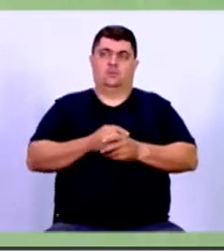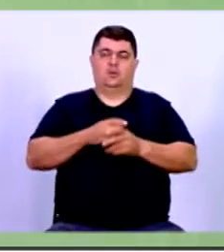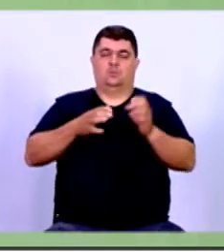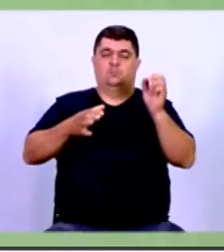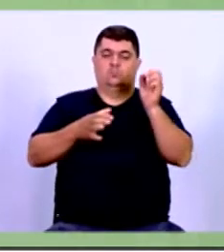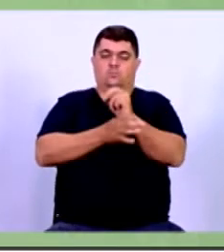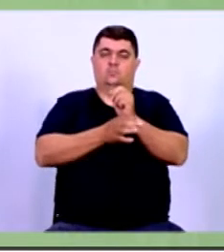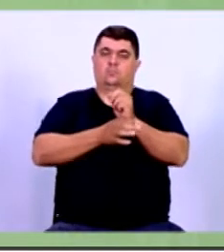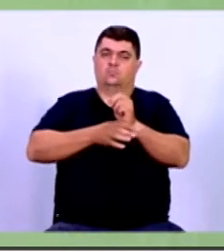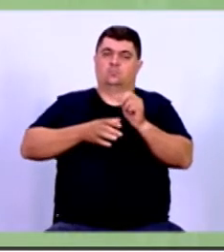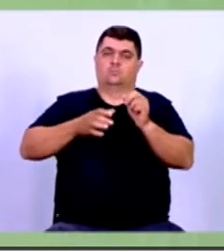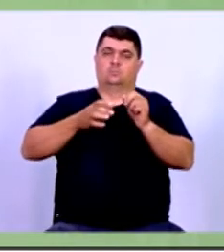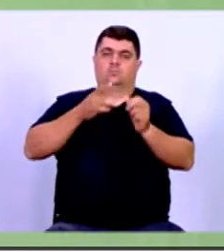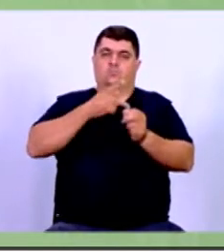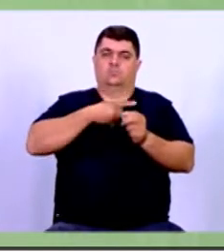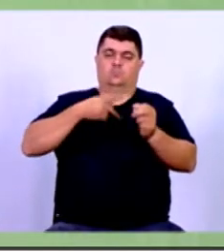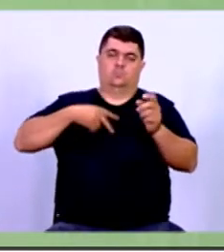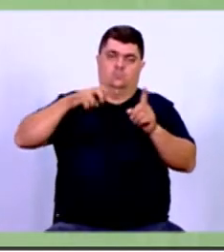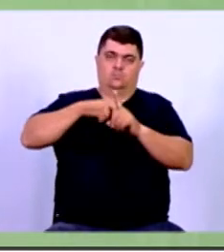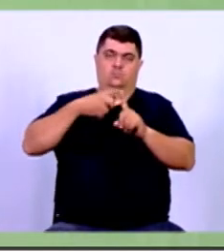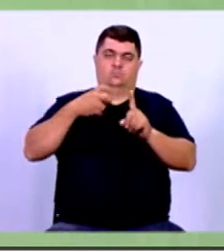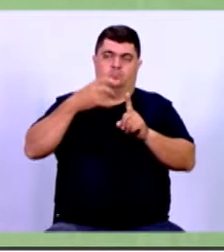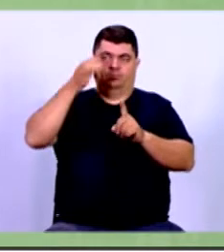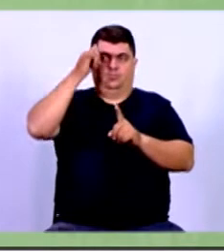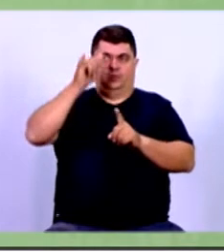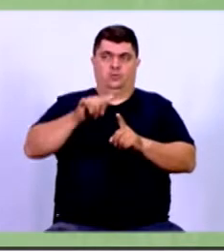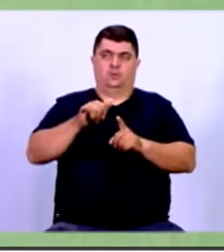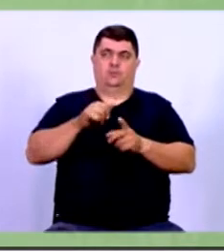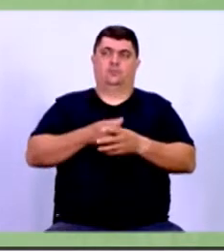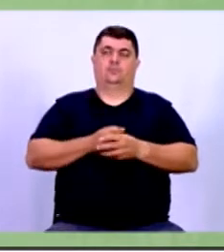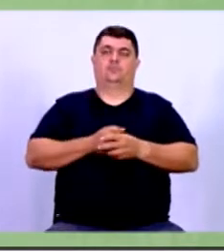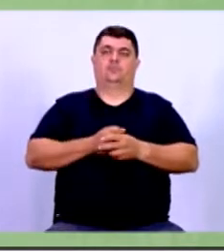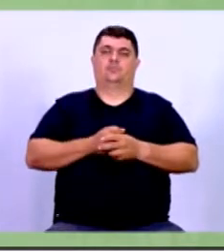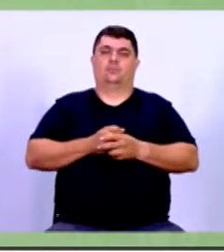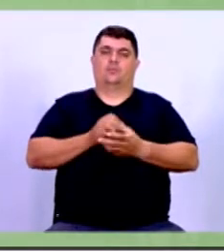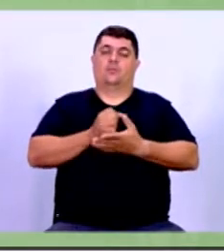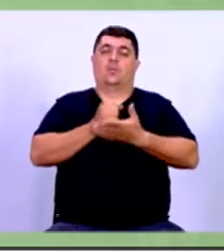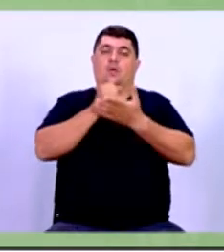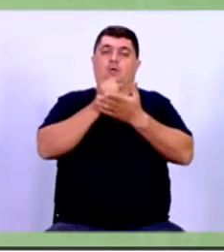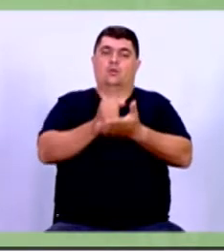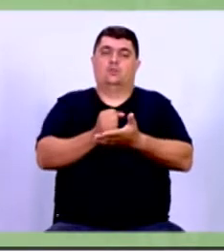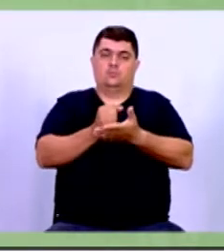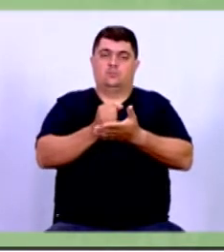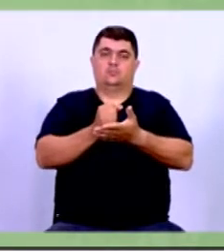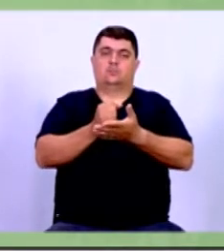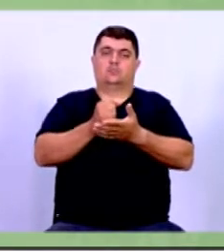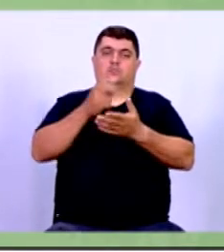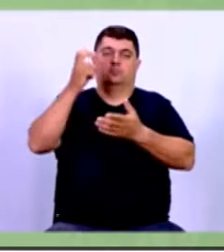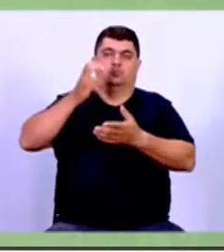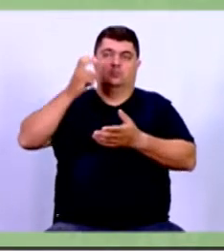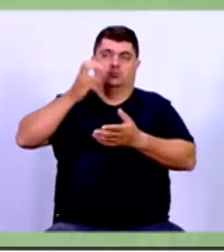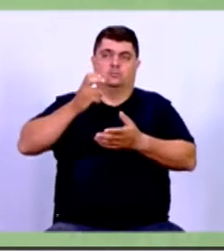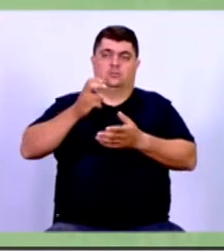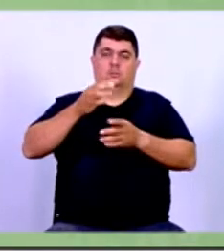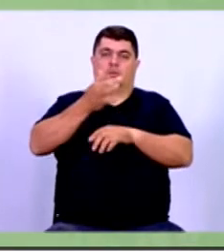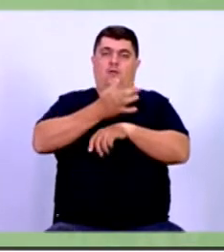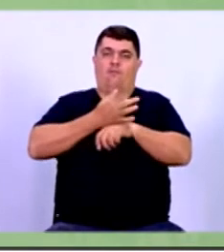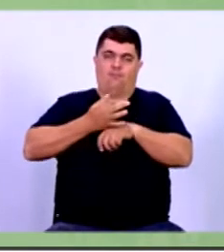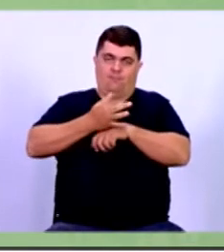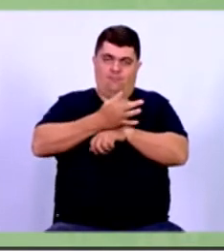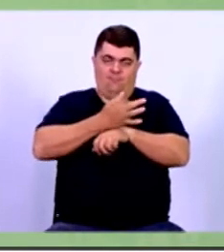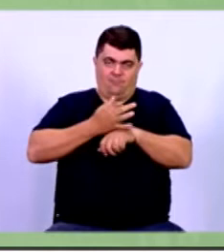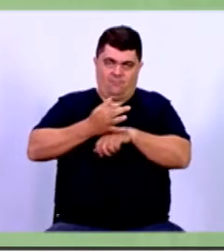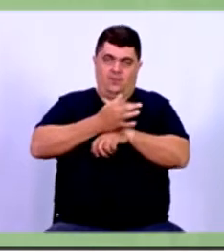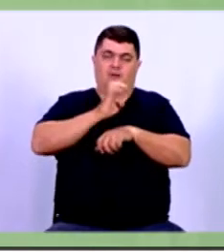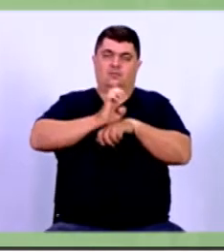contra acidentes é um direito e é exigido, é obrigatório, o auxílio transporte, férias, sim, estágio